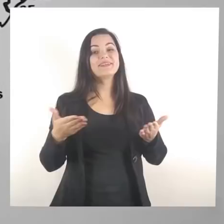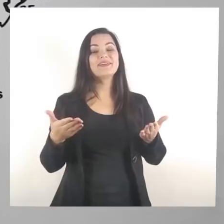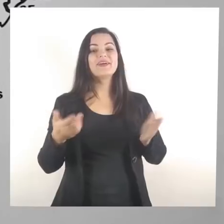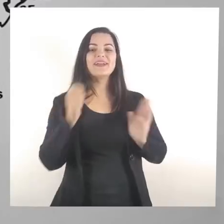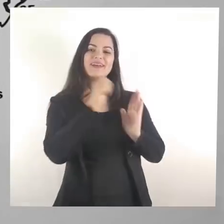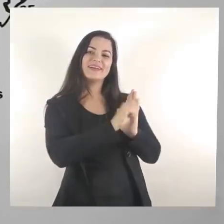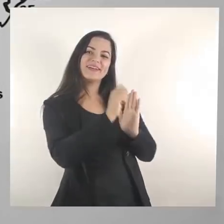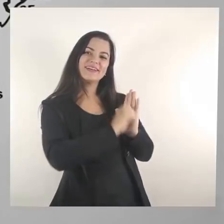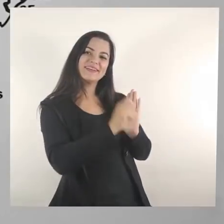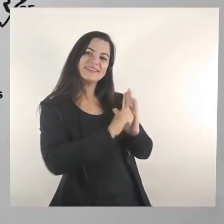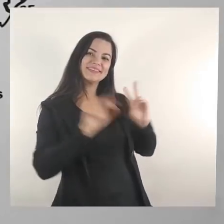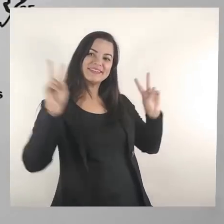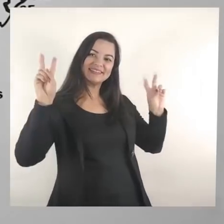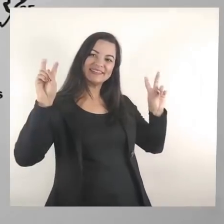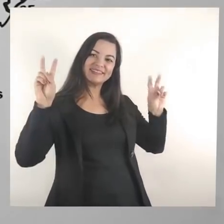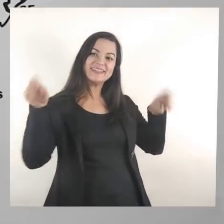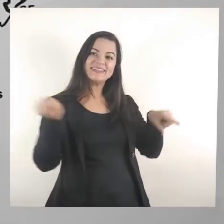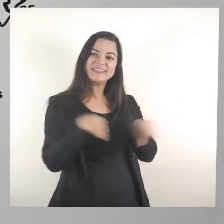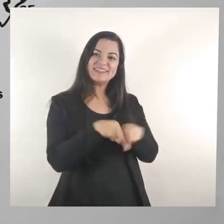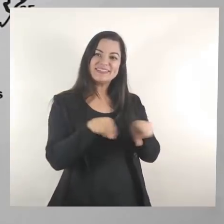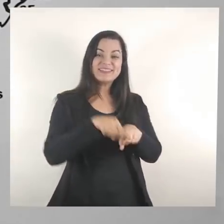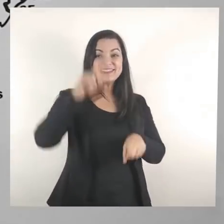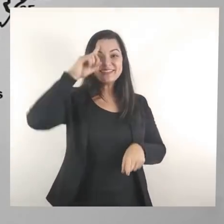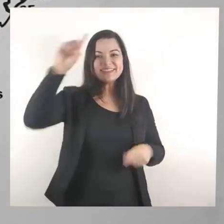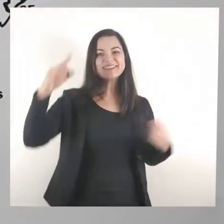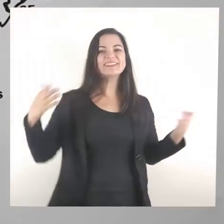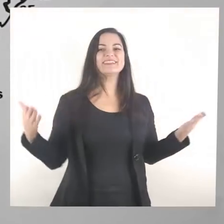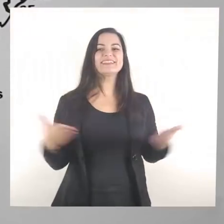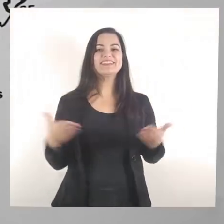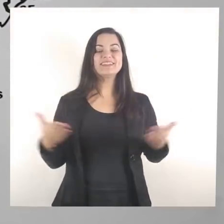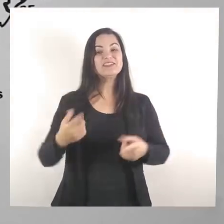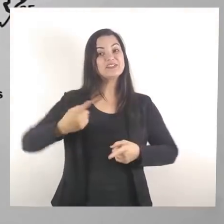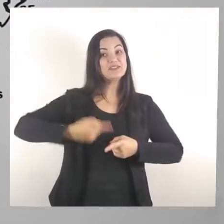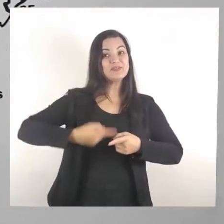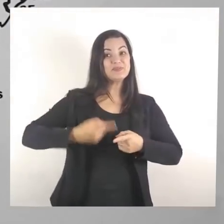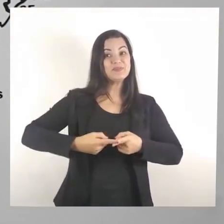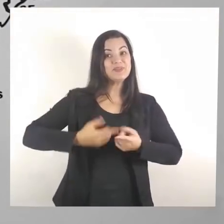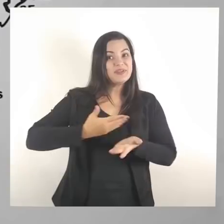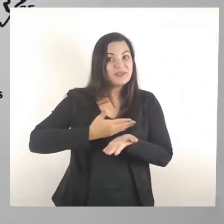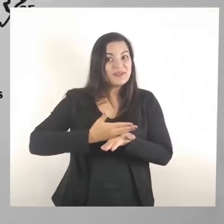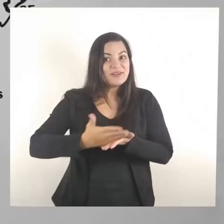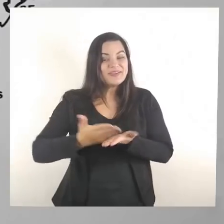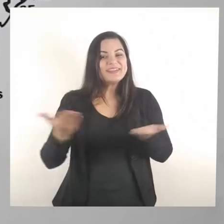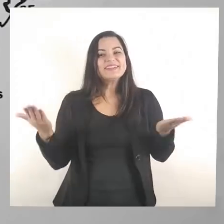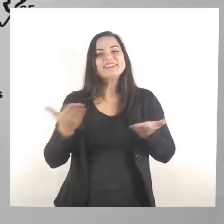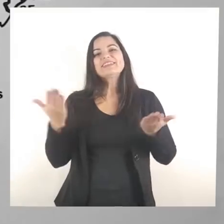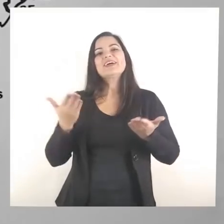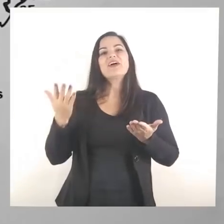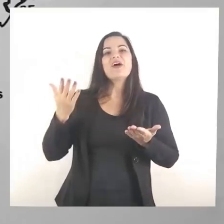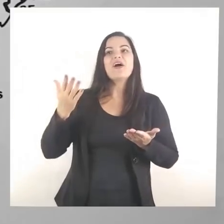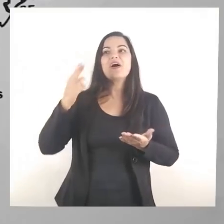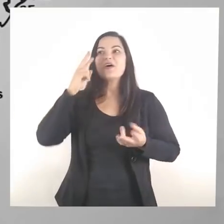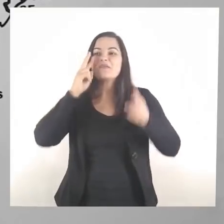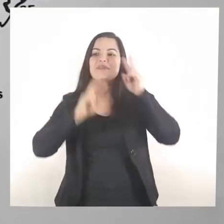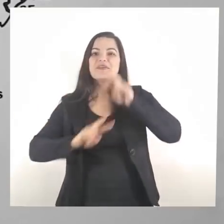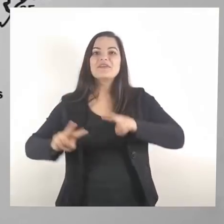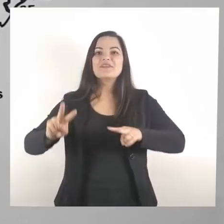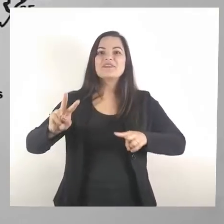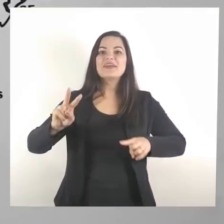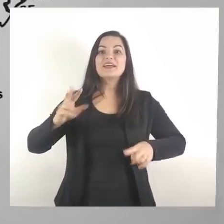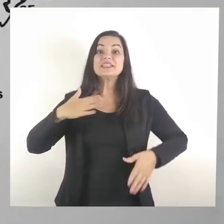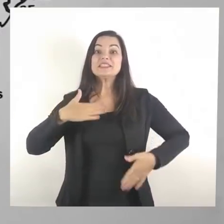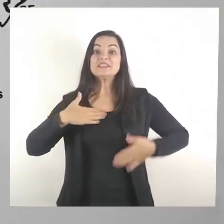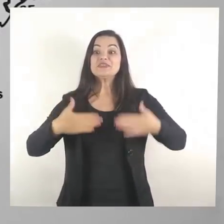caderno, anotem o tema de hoje e a nossa data, porque vamos nos aventurar pelos aspectos